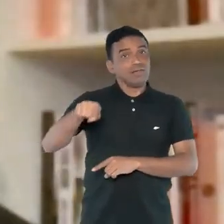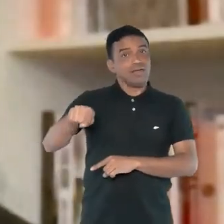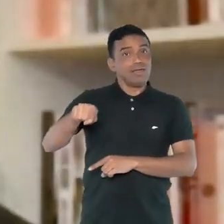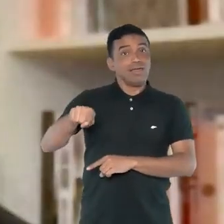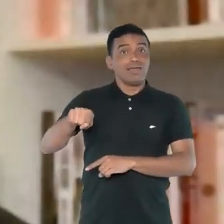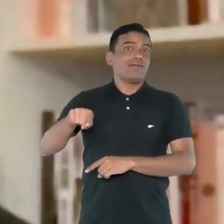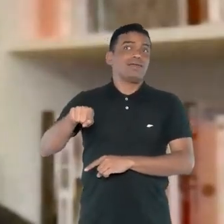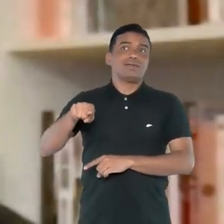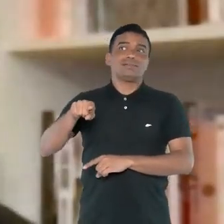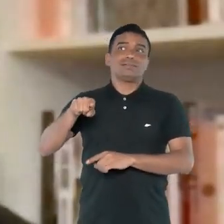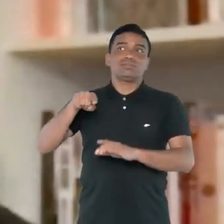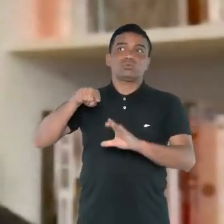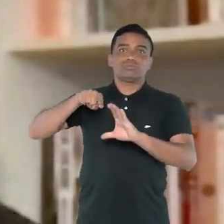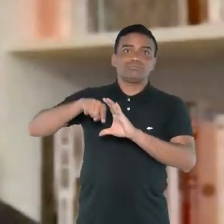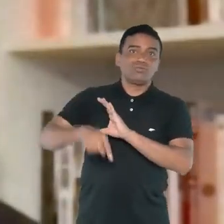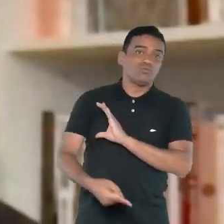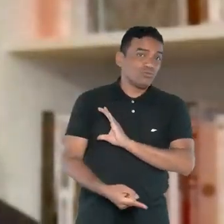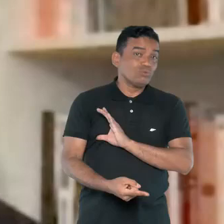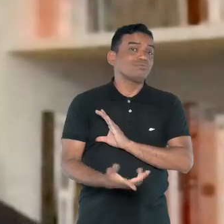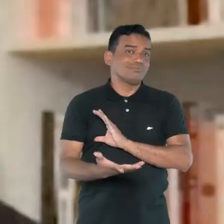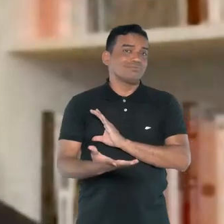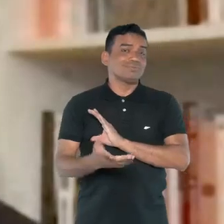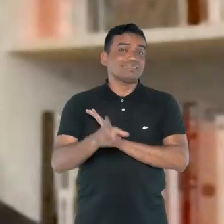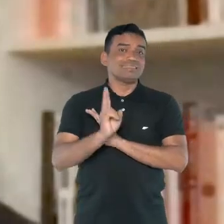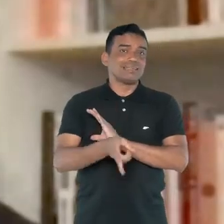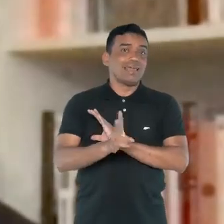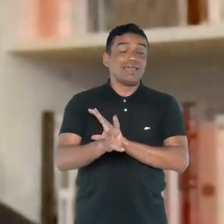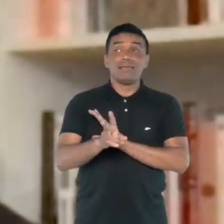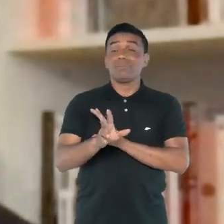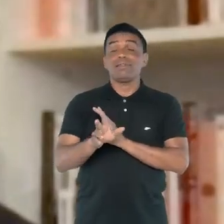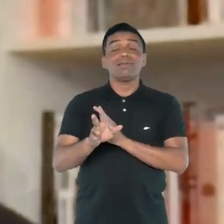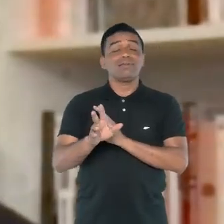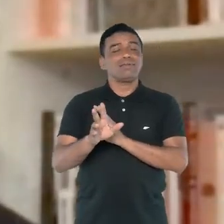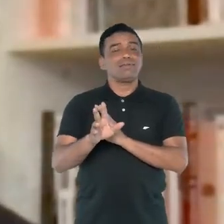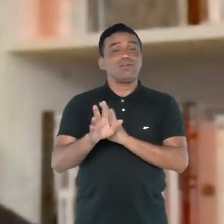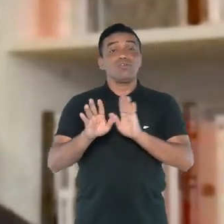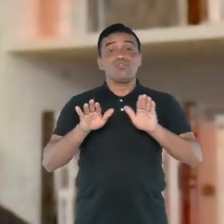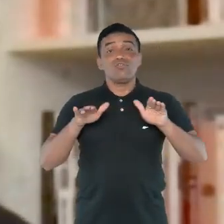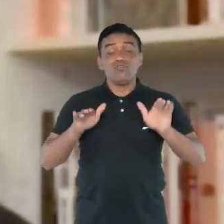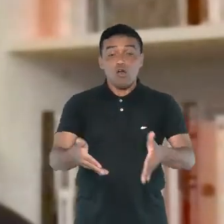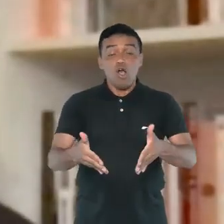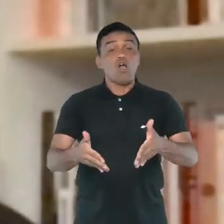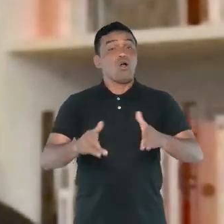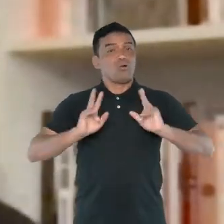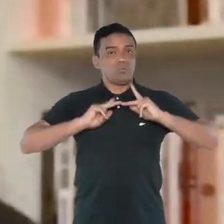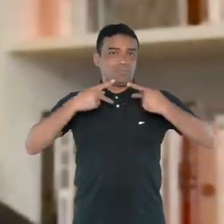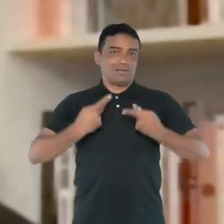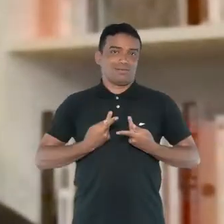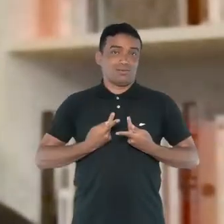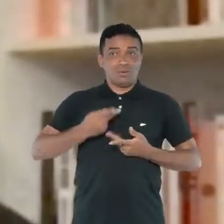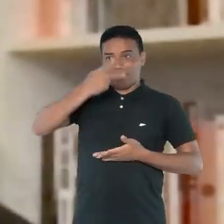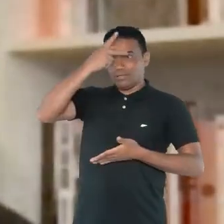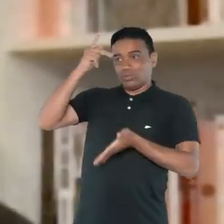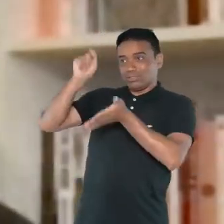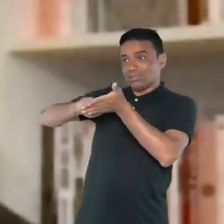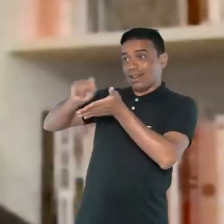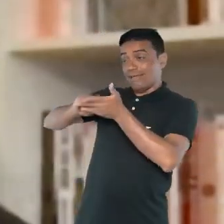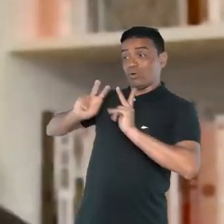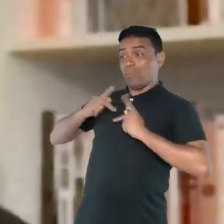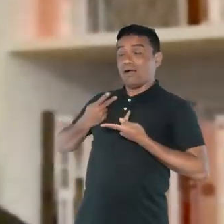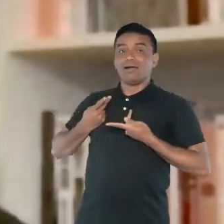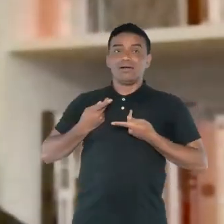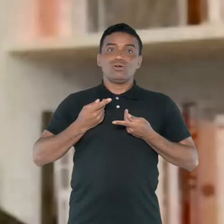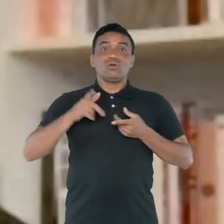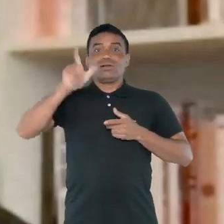sua natureza, é sempre absolutamente humana, é sempre feita por humanos, para